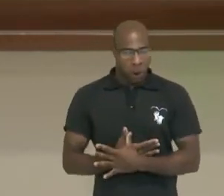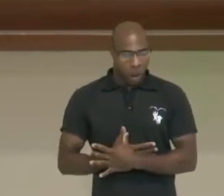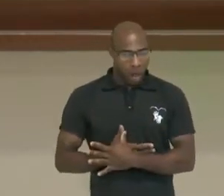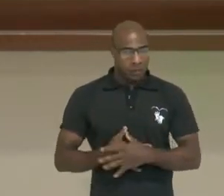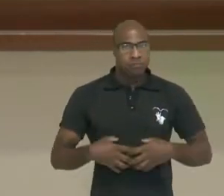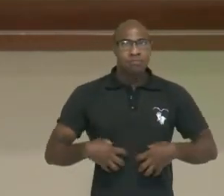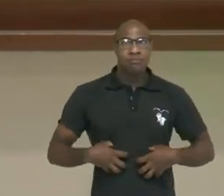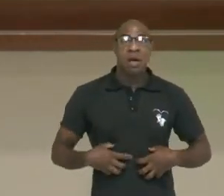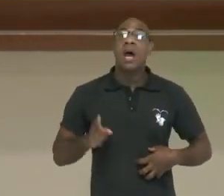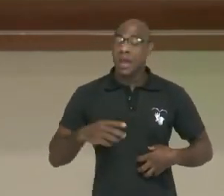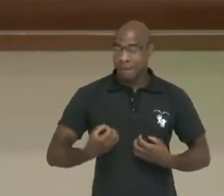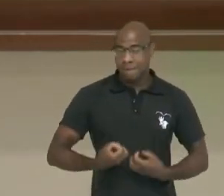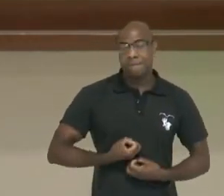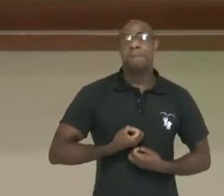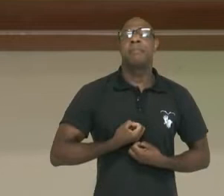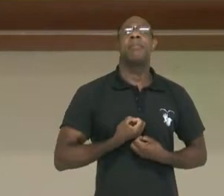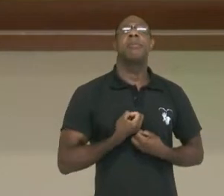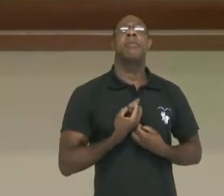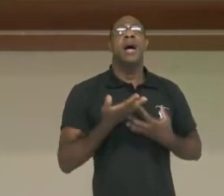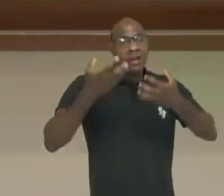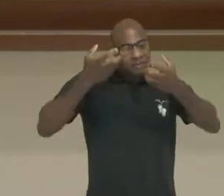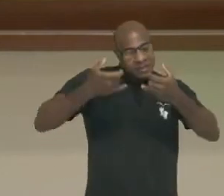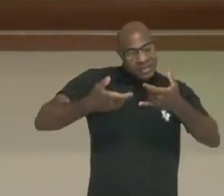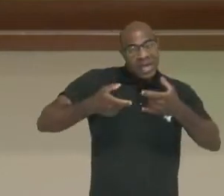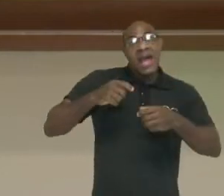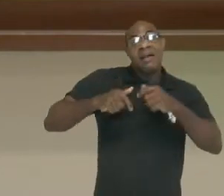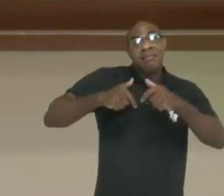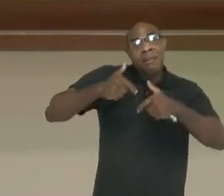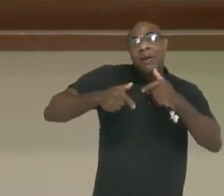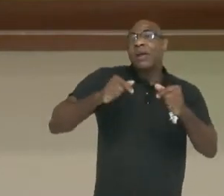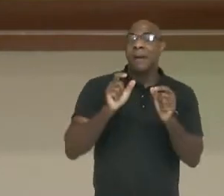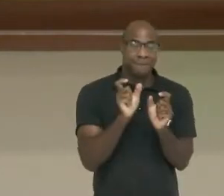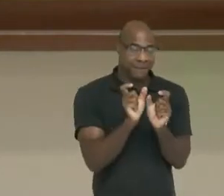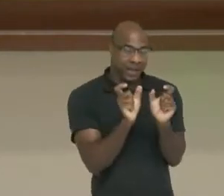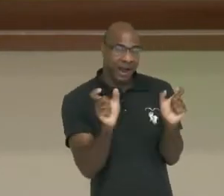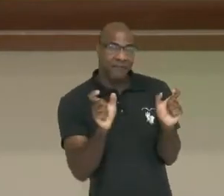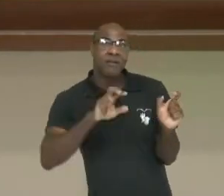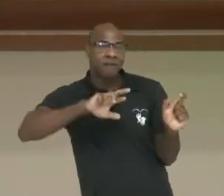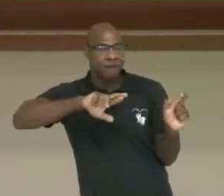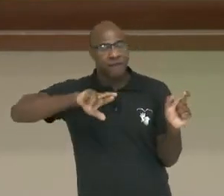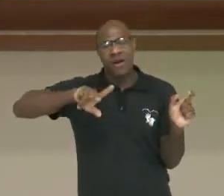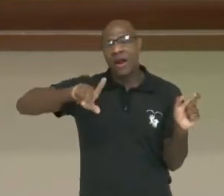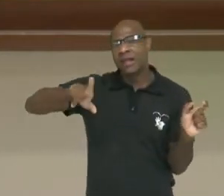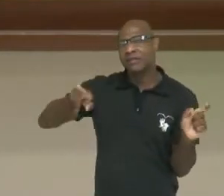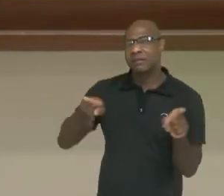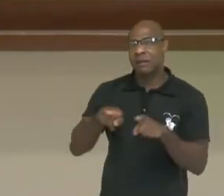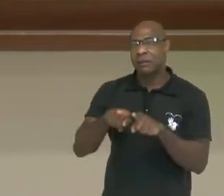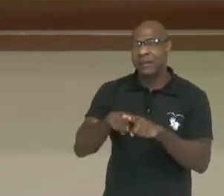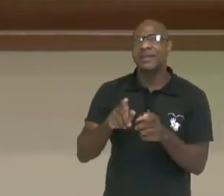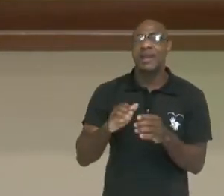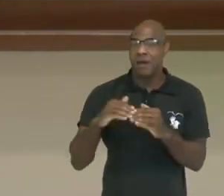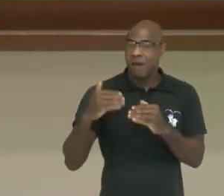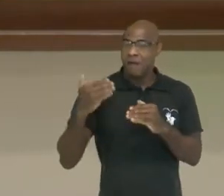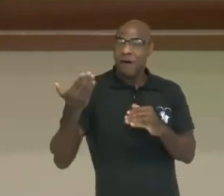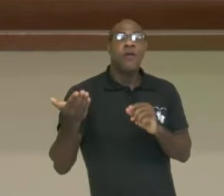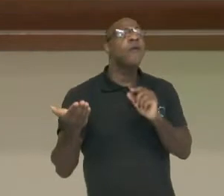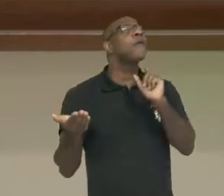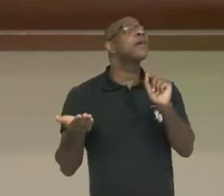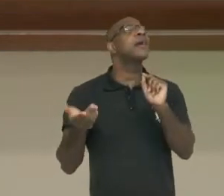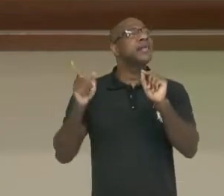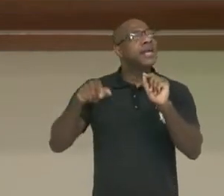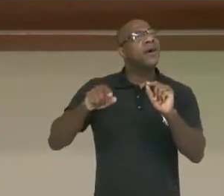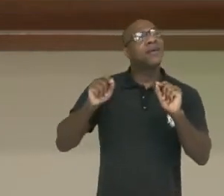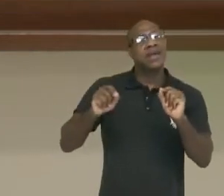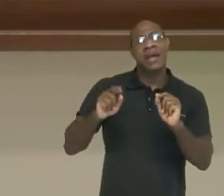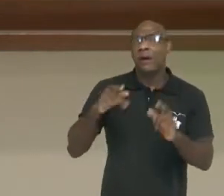de poesia. É trabalhar com a palavra de maneira diferente, fora daquilo que seria considerado